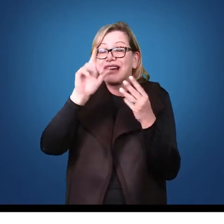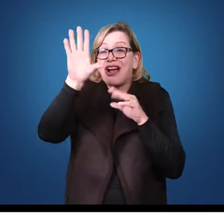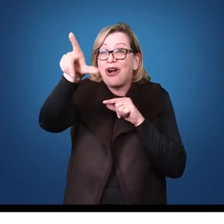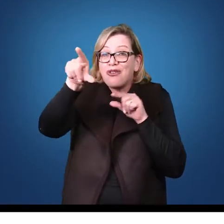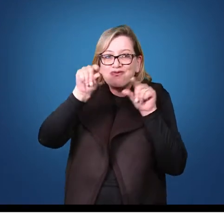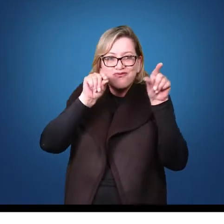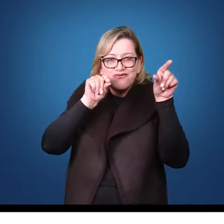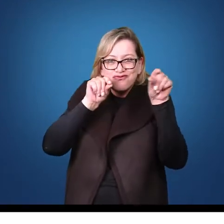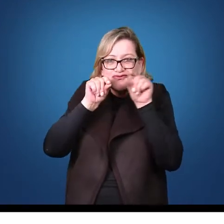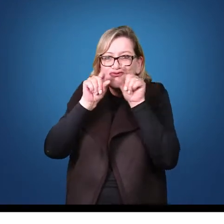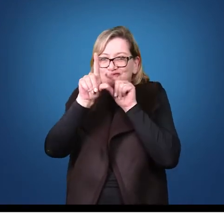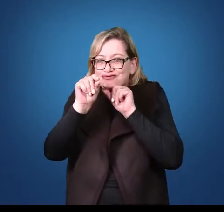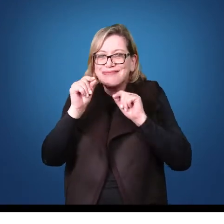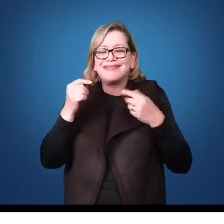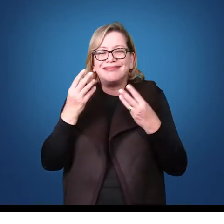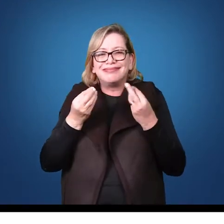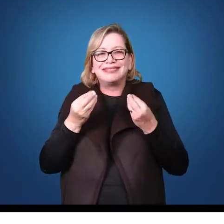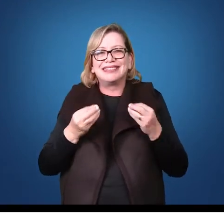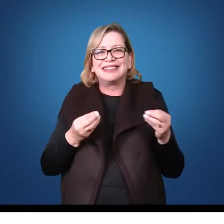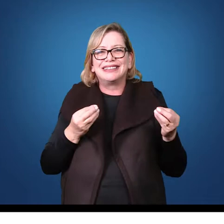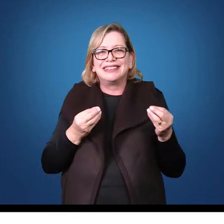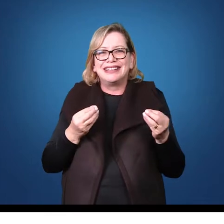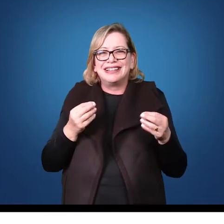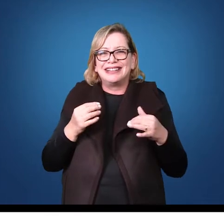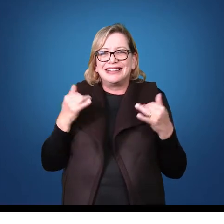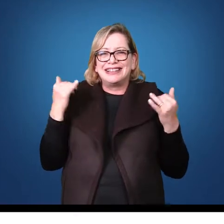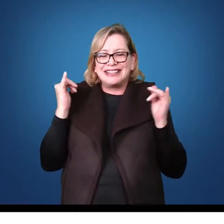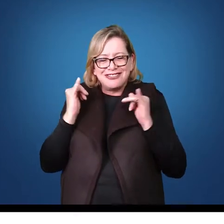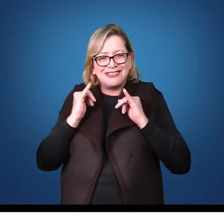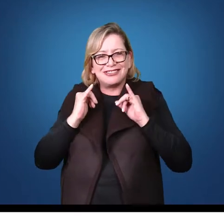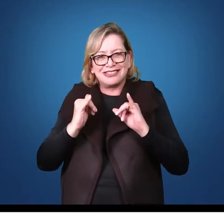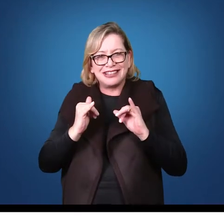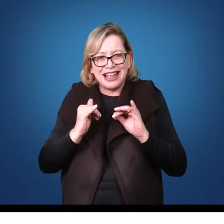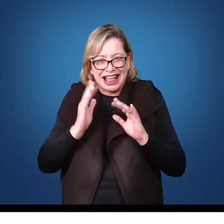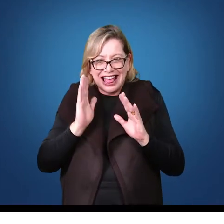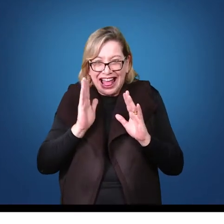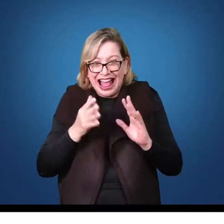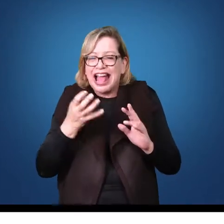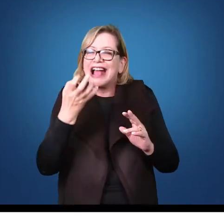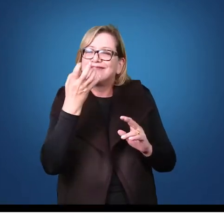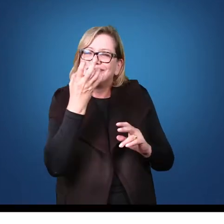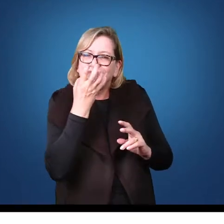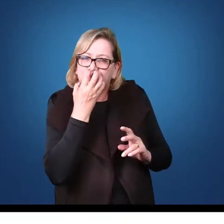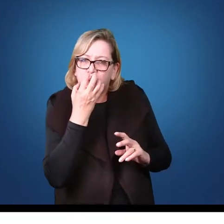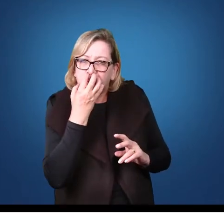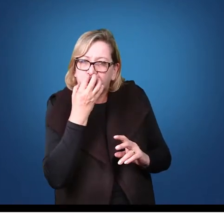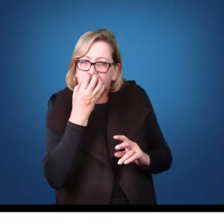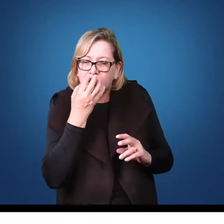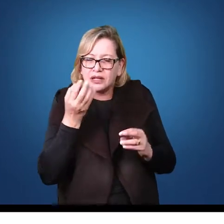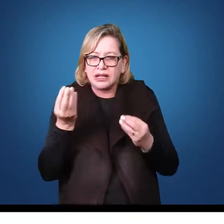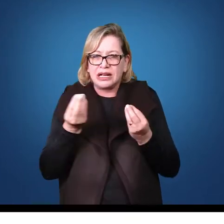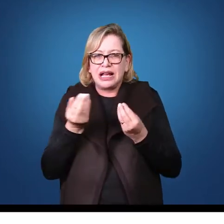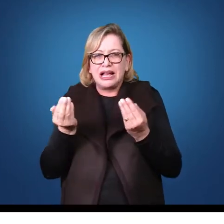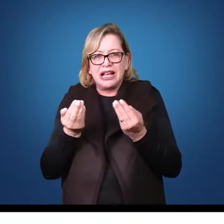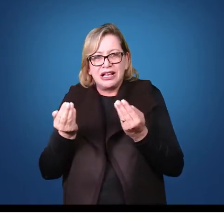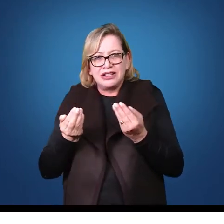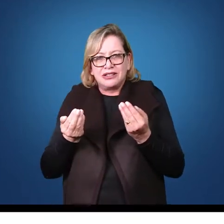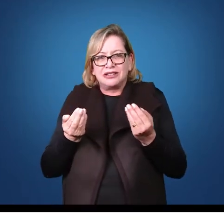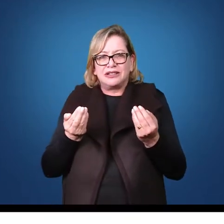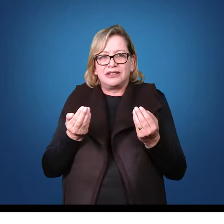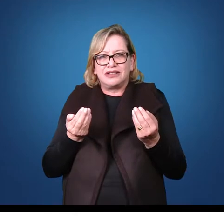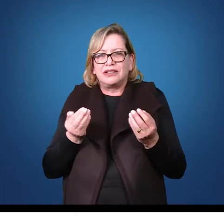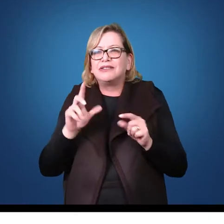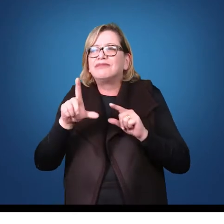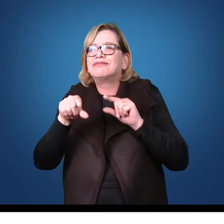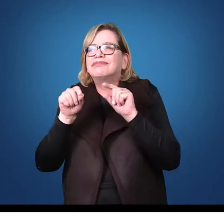os cachorrinhos. Avisa. Ah, buscar os cachorrinhos. Venha, não, põe na cabeça